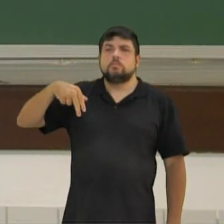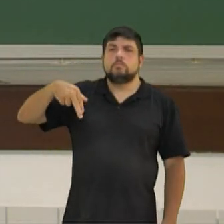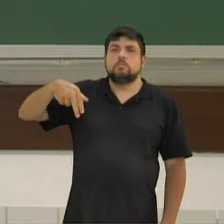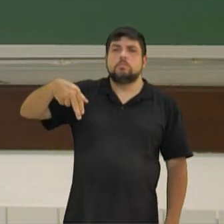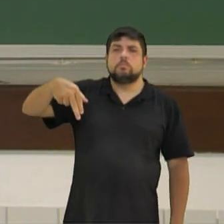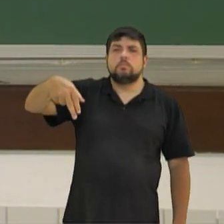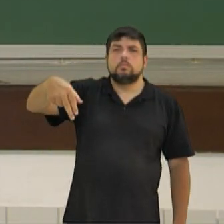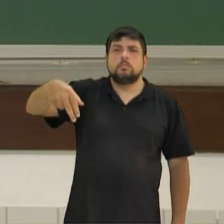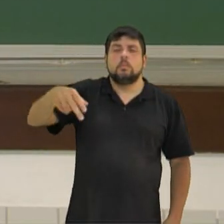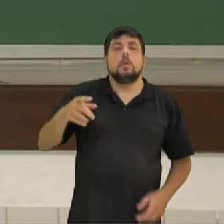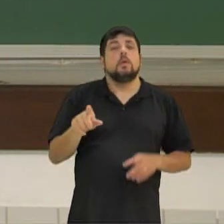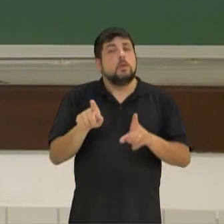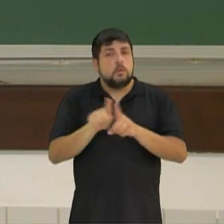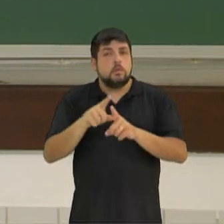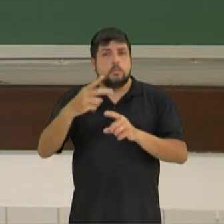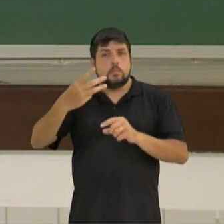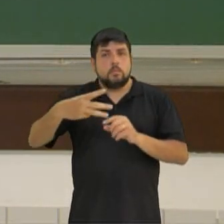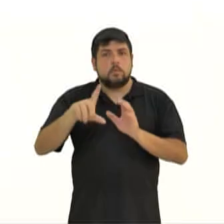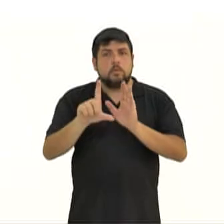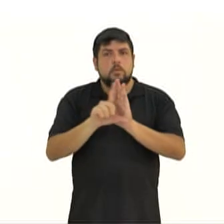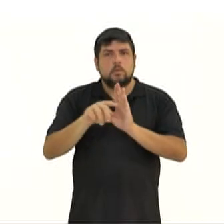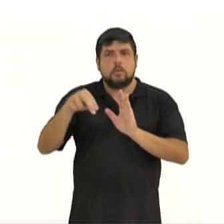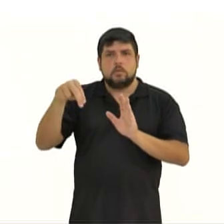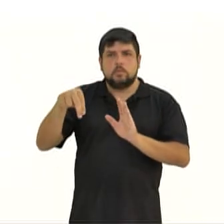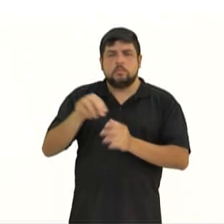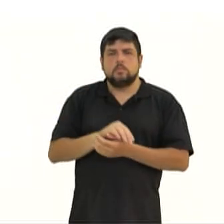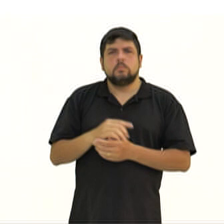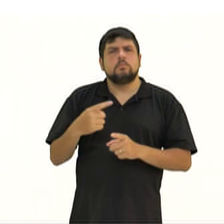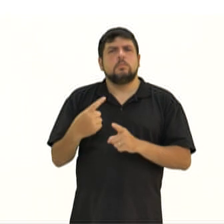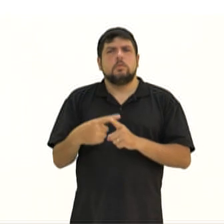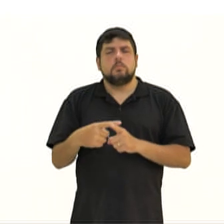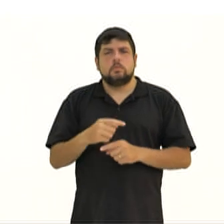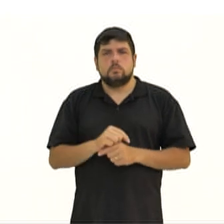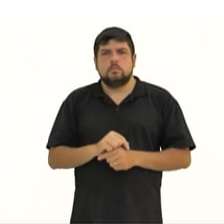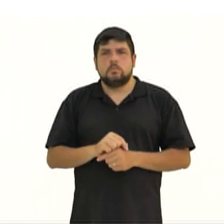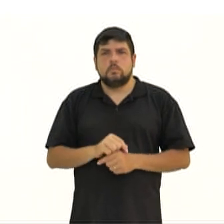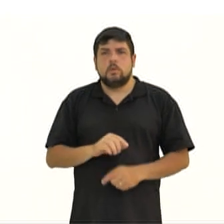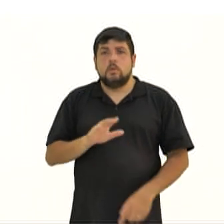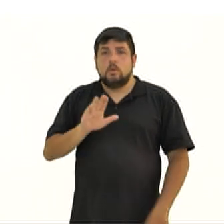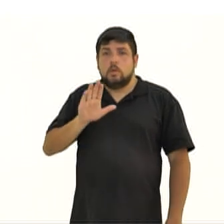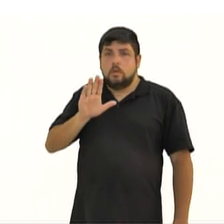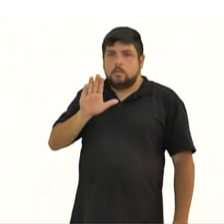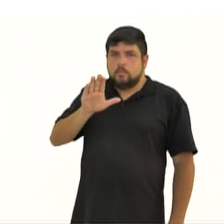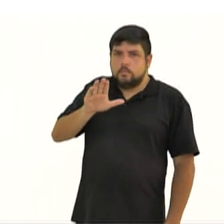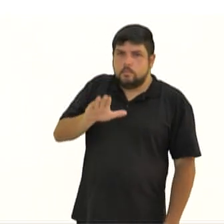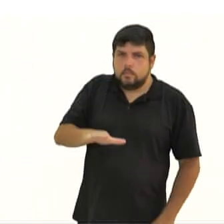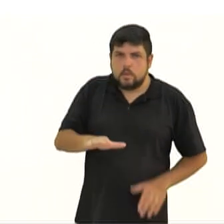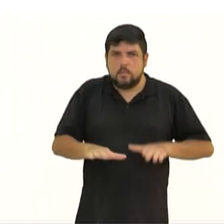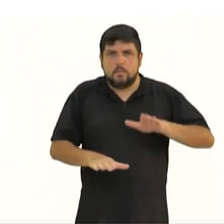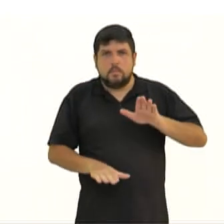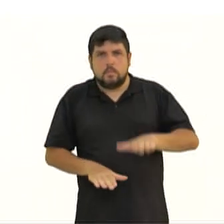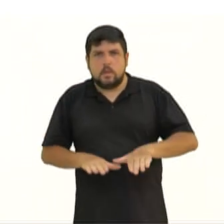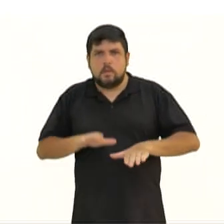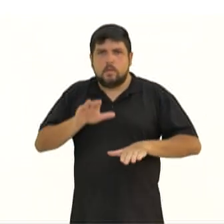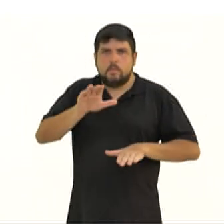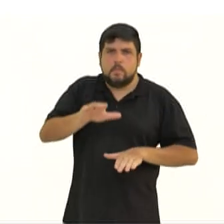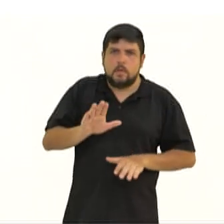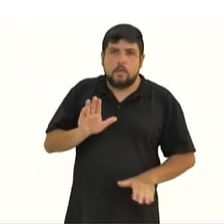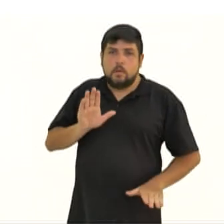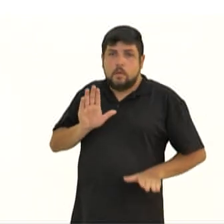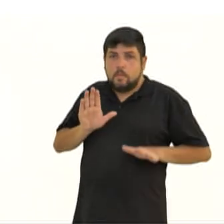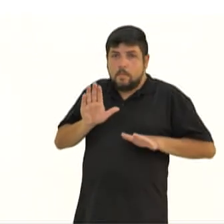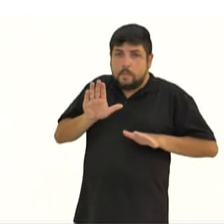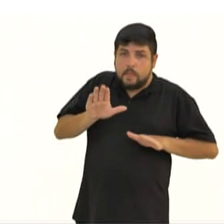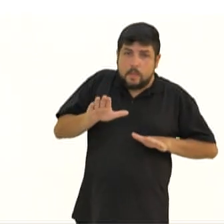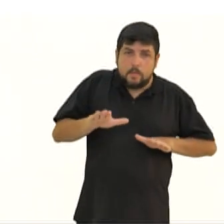também envolve a terceira lei de Newton. Por quê? Quando você pisa, a força que você aplica sobre o solo é a